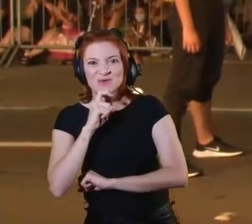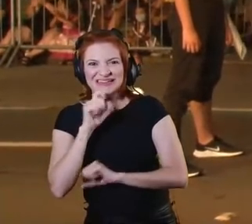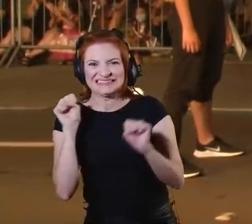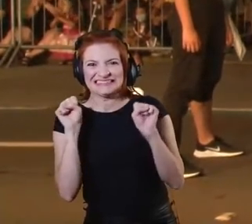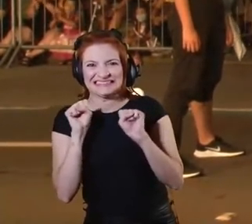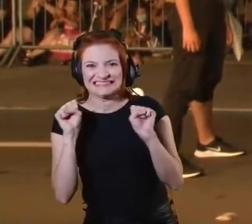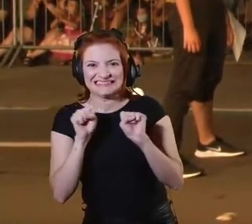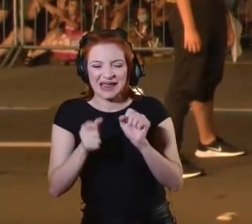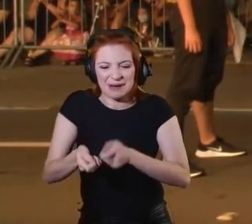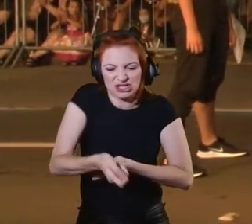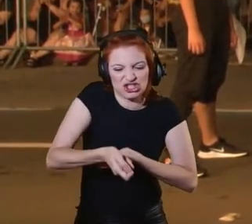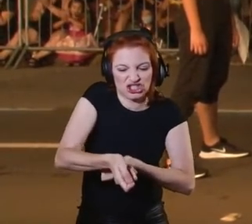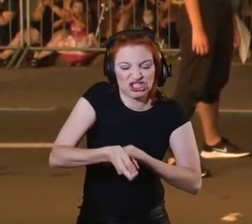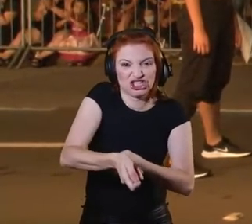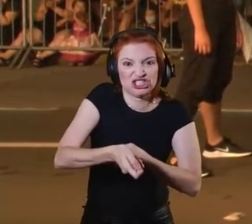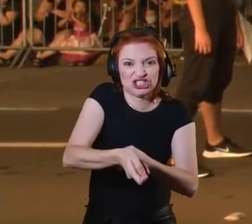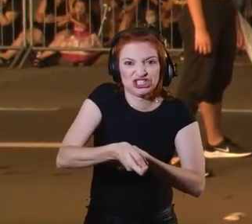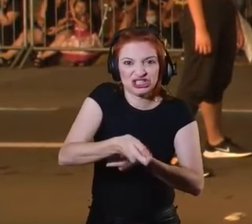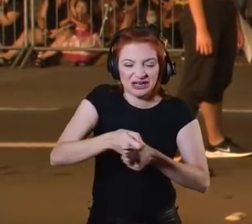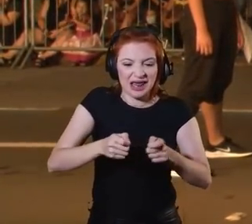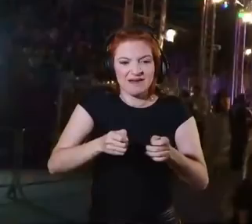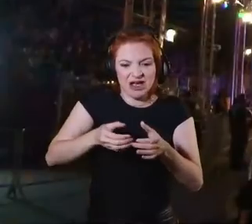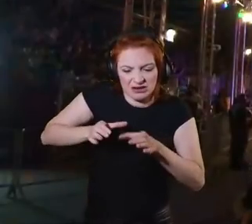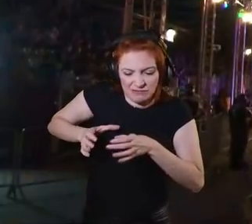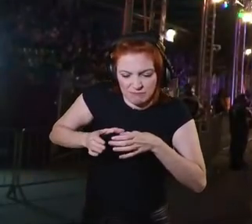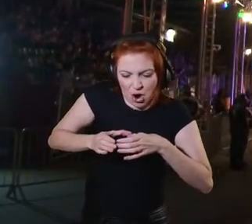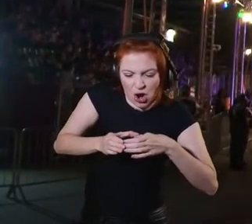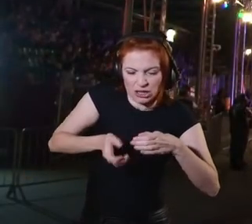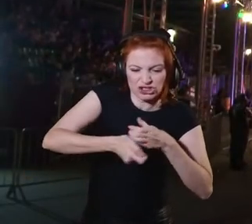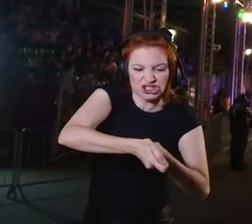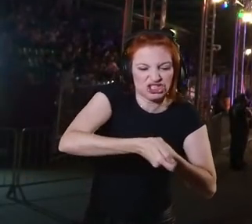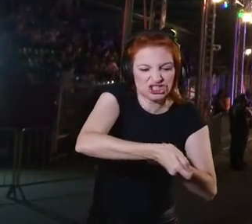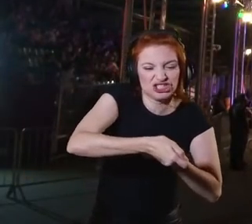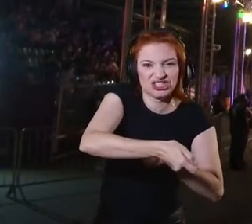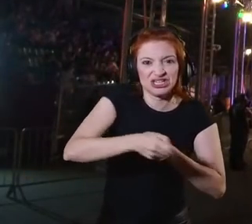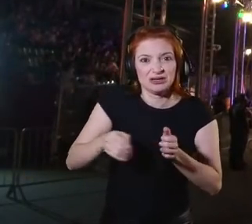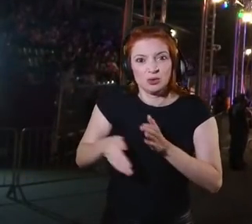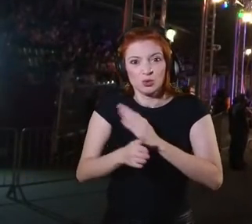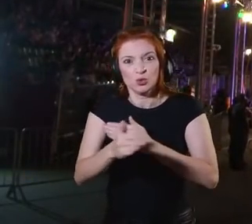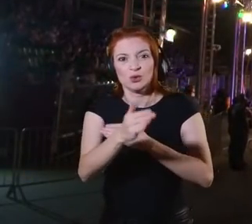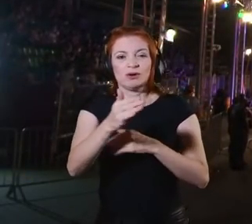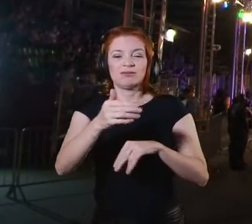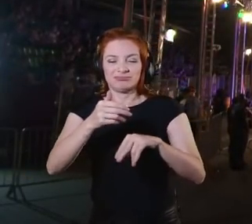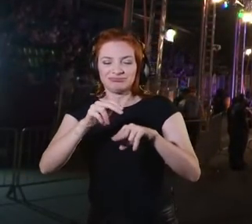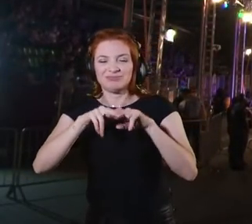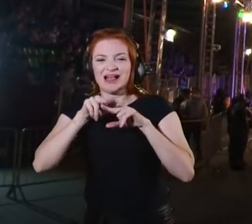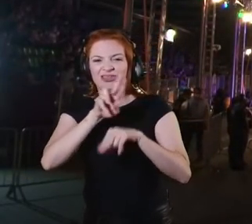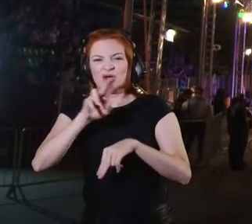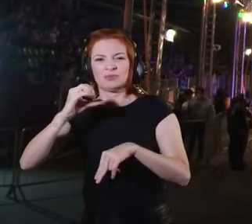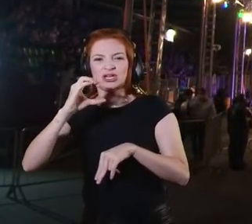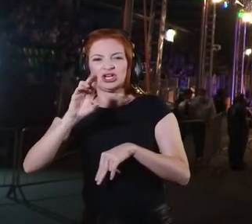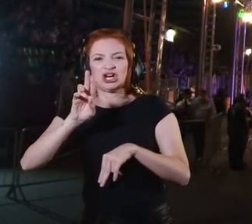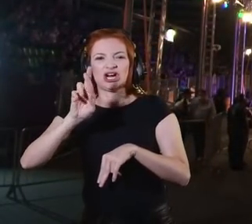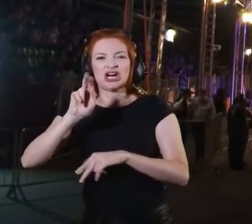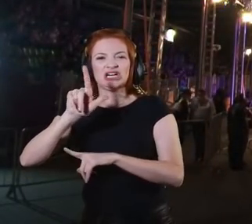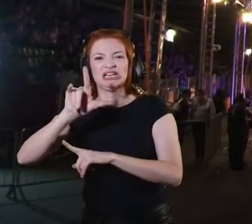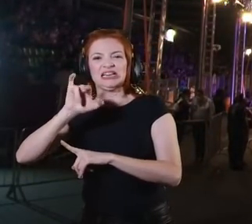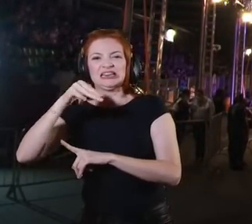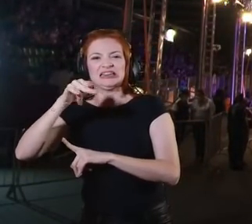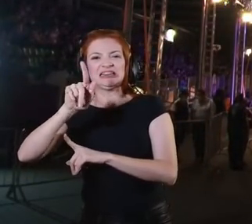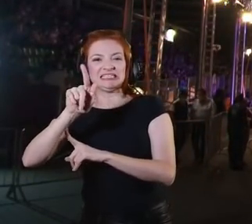vão varrendo o gelo. O pessoal que está em casa vai saber, eles vão varrendo o gelo para... Curling. Isso aí. Para colocar